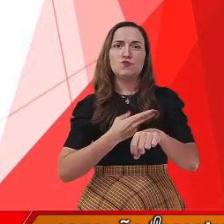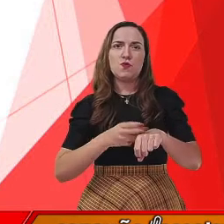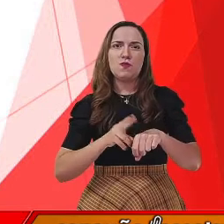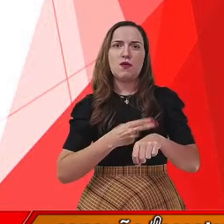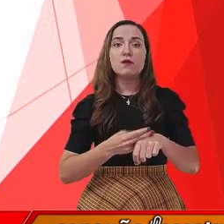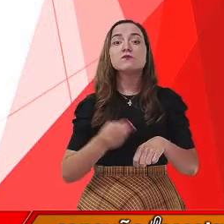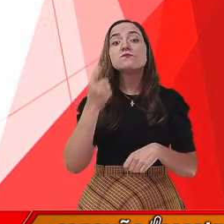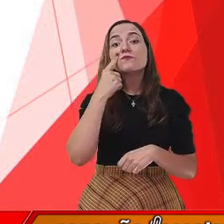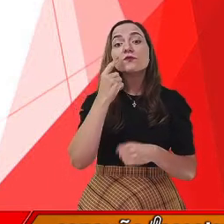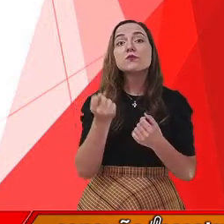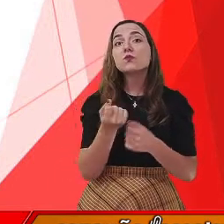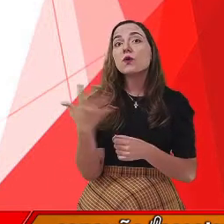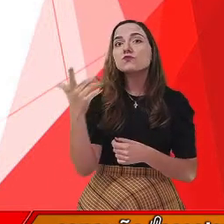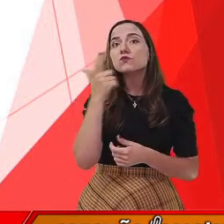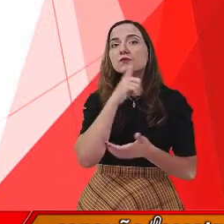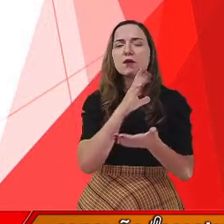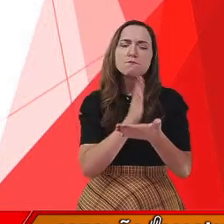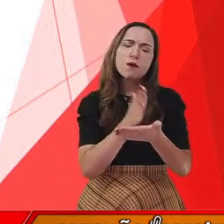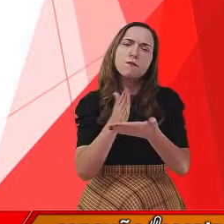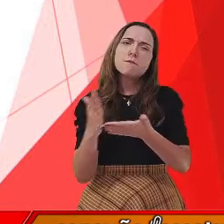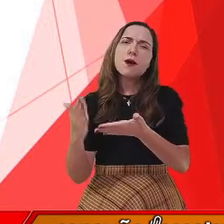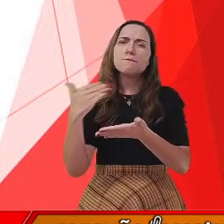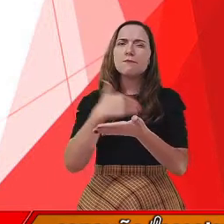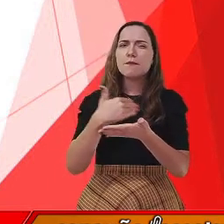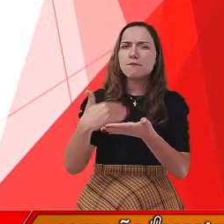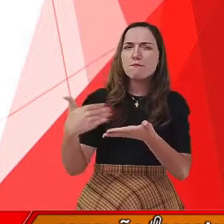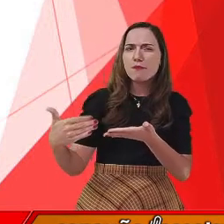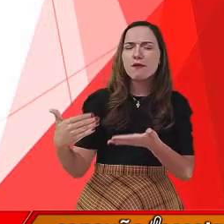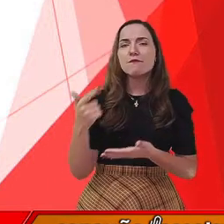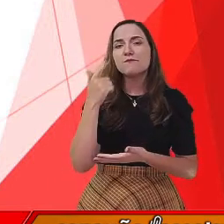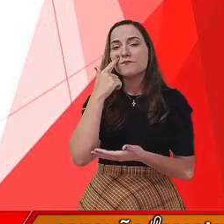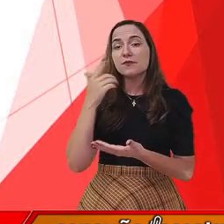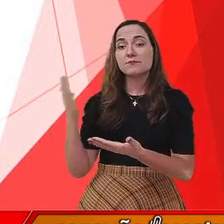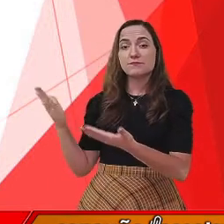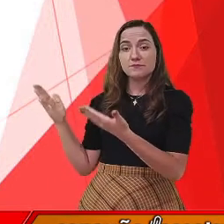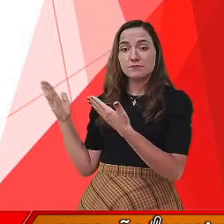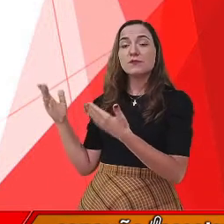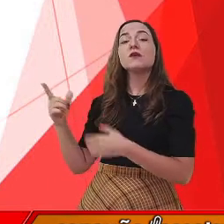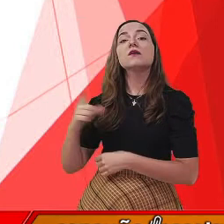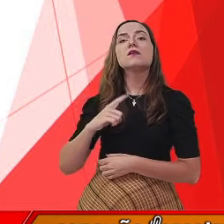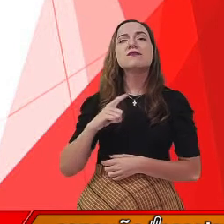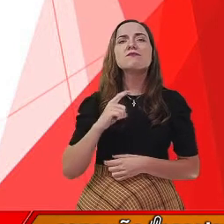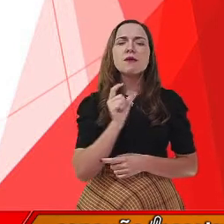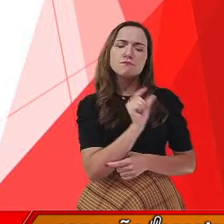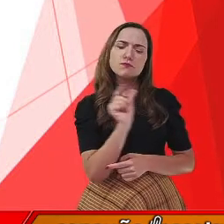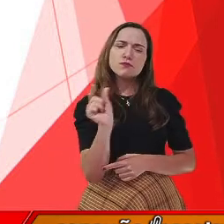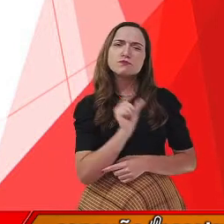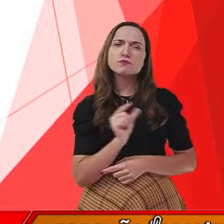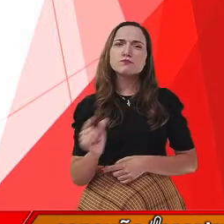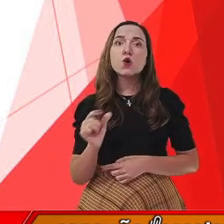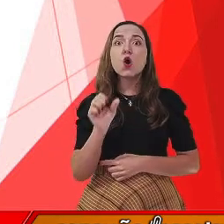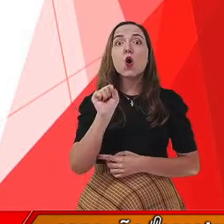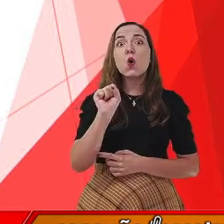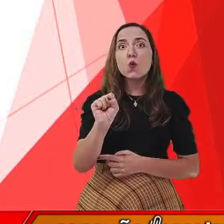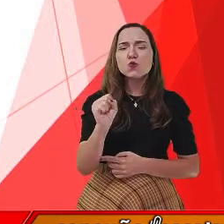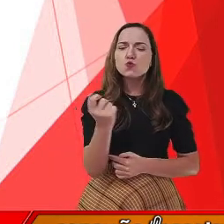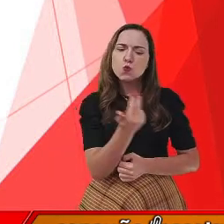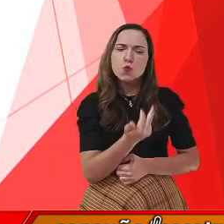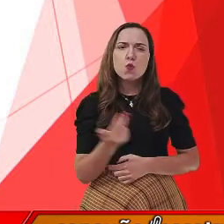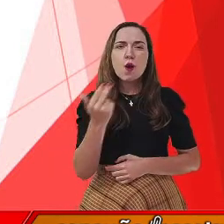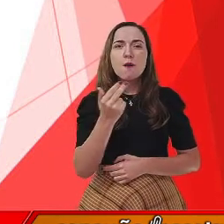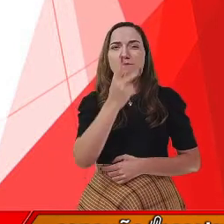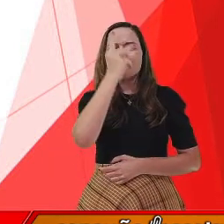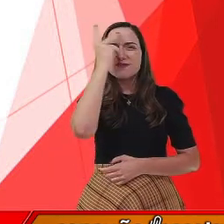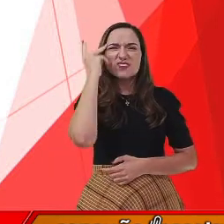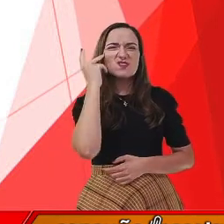ela foi dividida? Observe que a barra é dividida em 8 partes iguais. Alguém deu uma